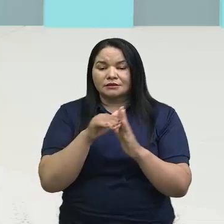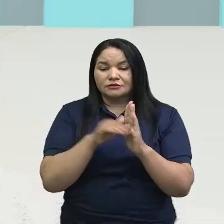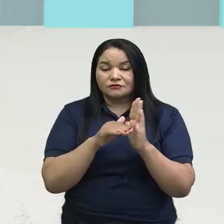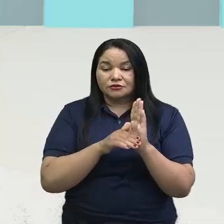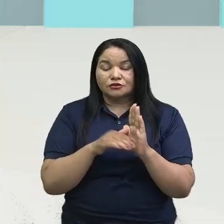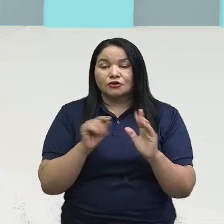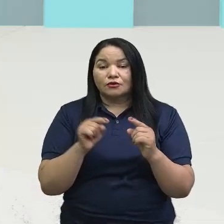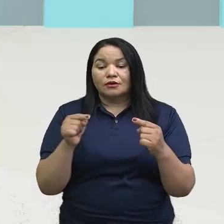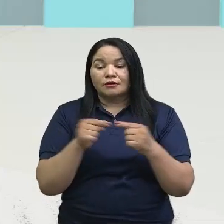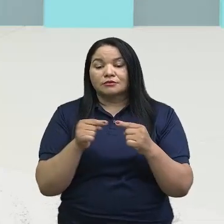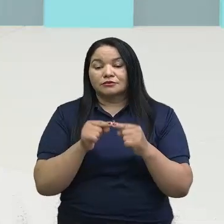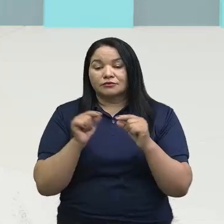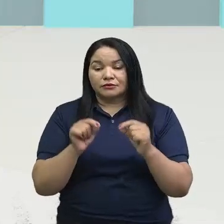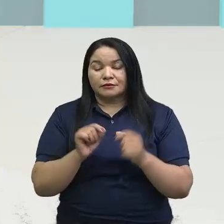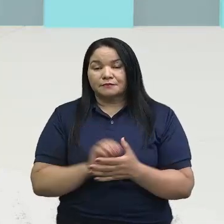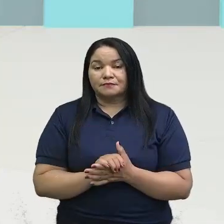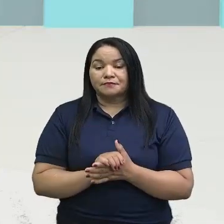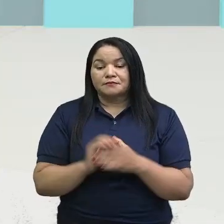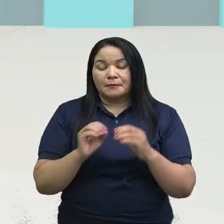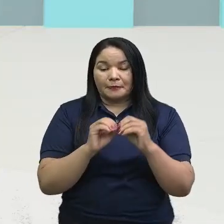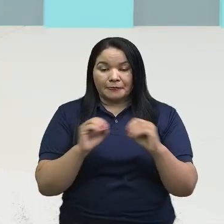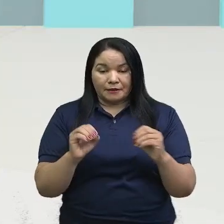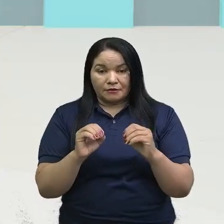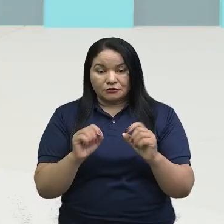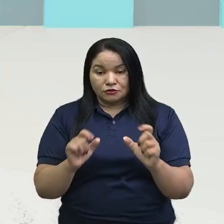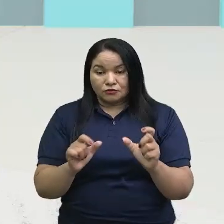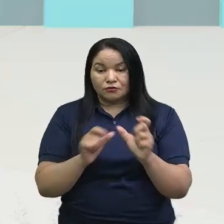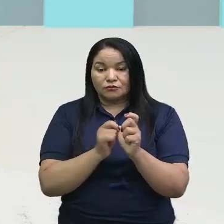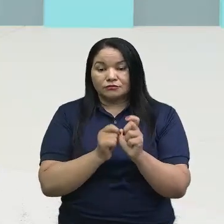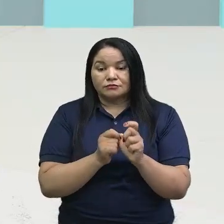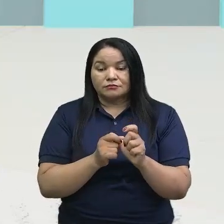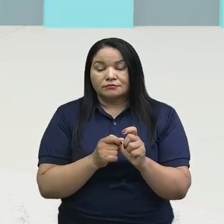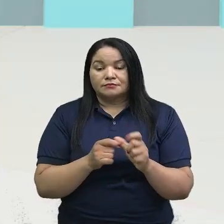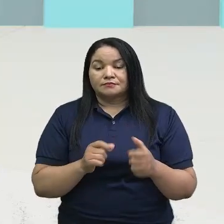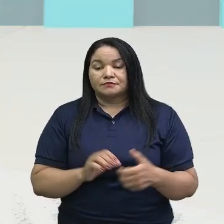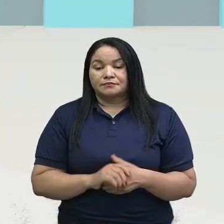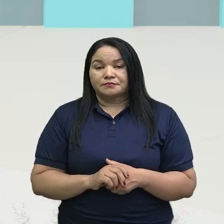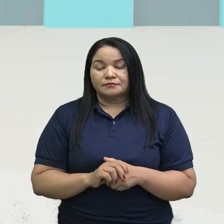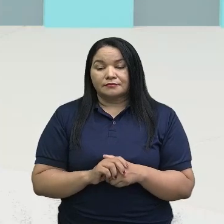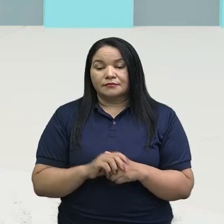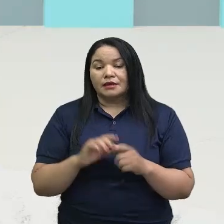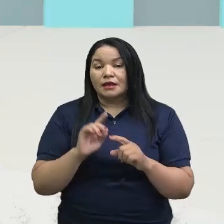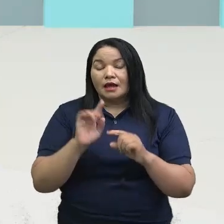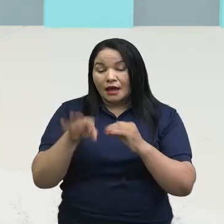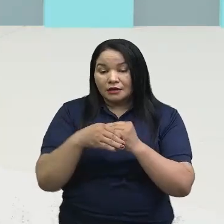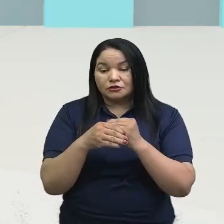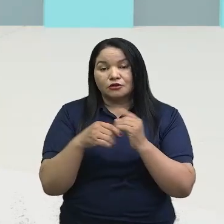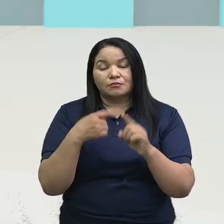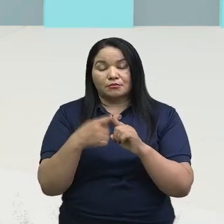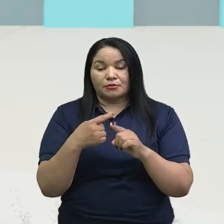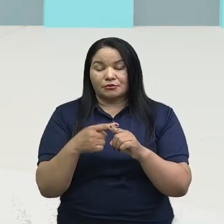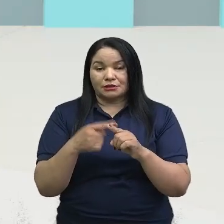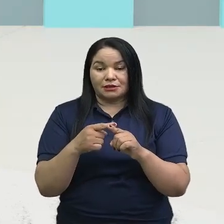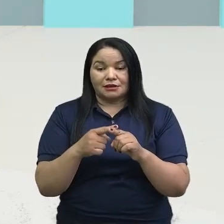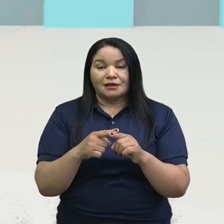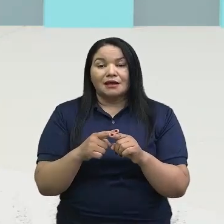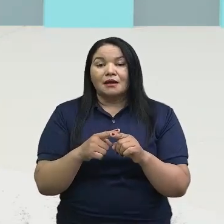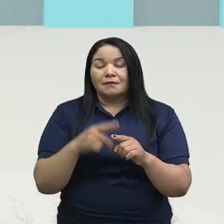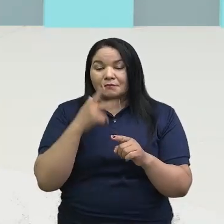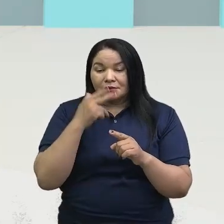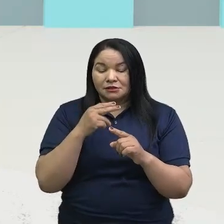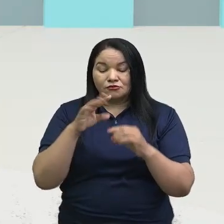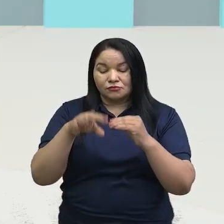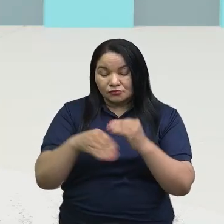oração subordinada, a oração coordenada aditiva. Por quê? Porque ela está somando, ela está adicionando